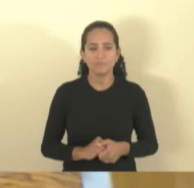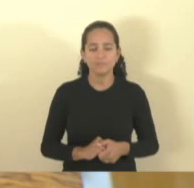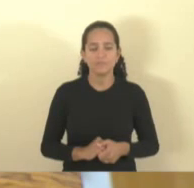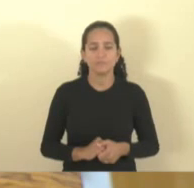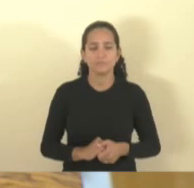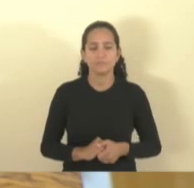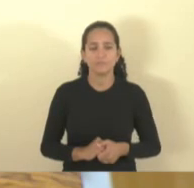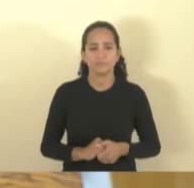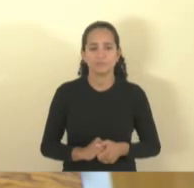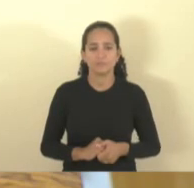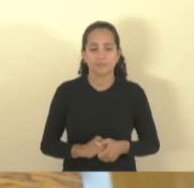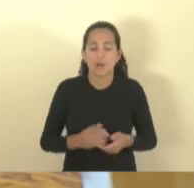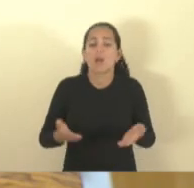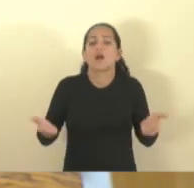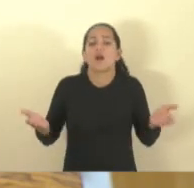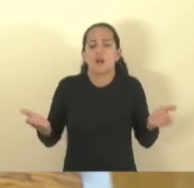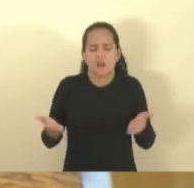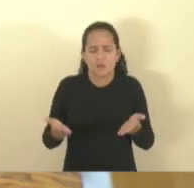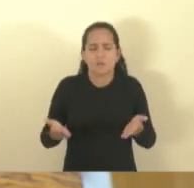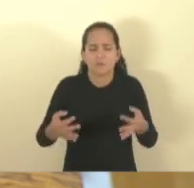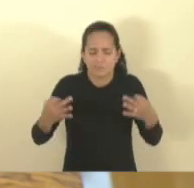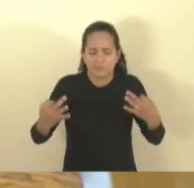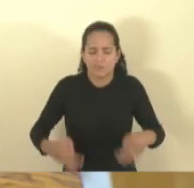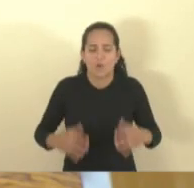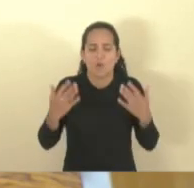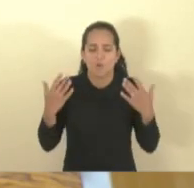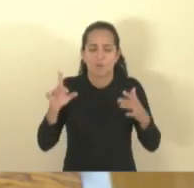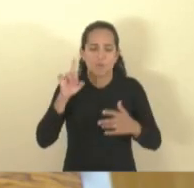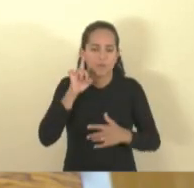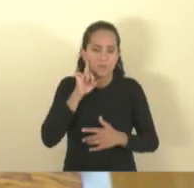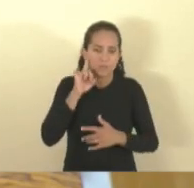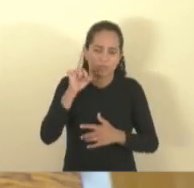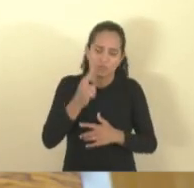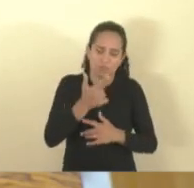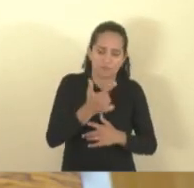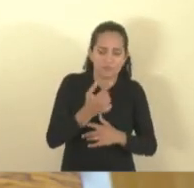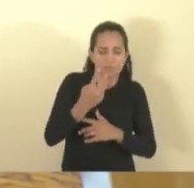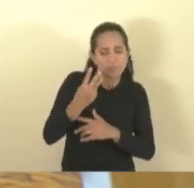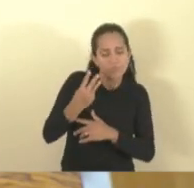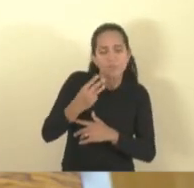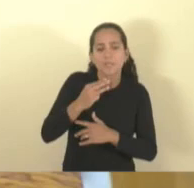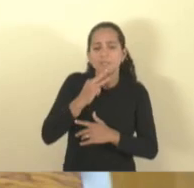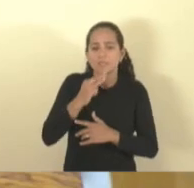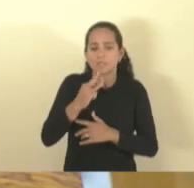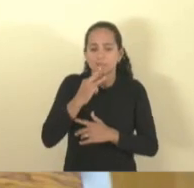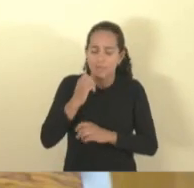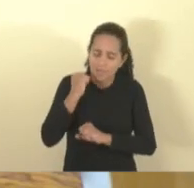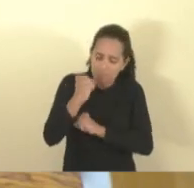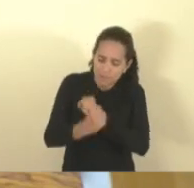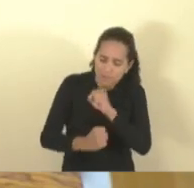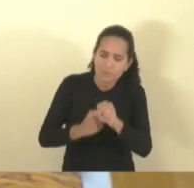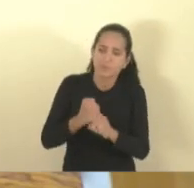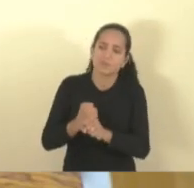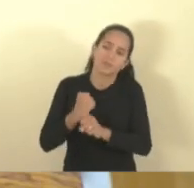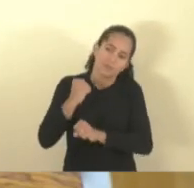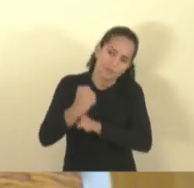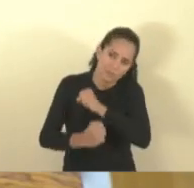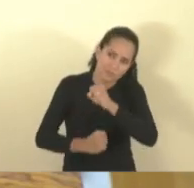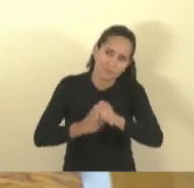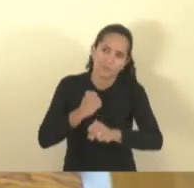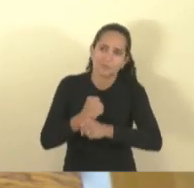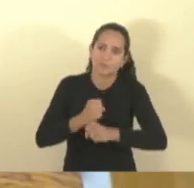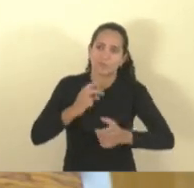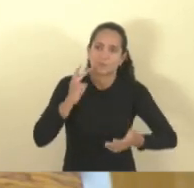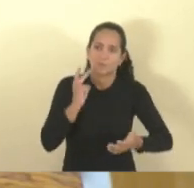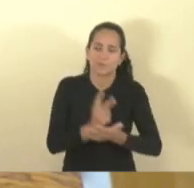agora nós podemos comemorar, no dia 23 de março de cada ano, um ato